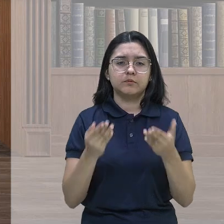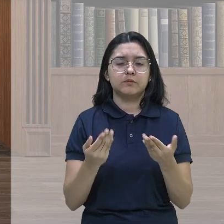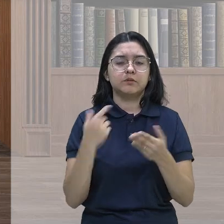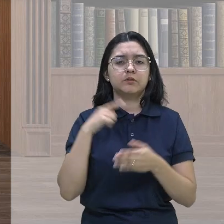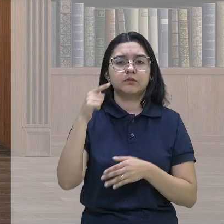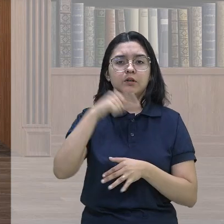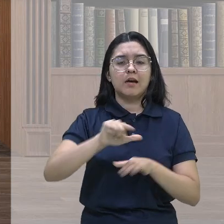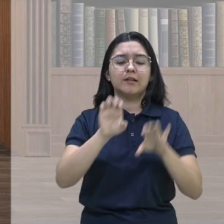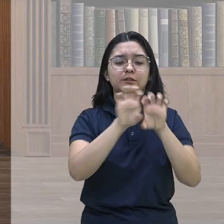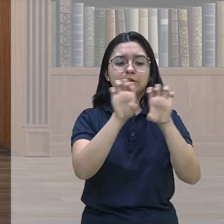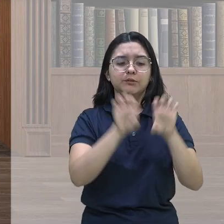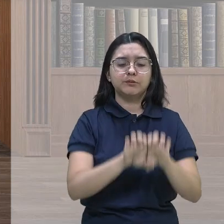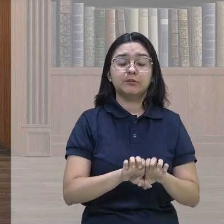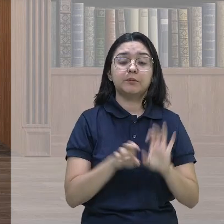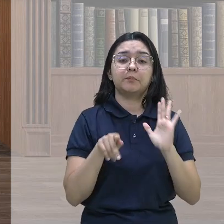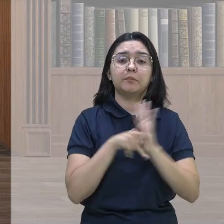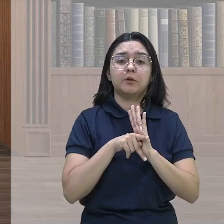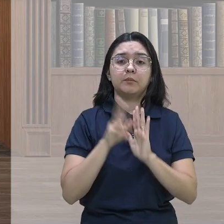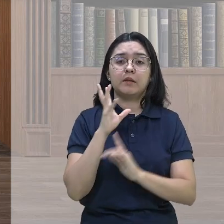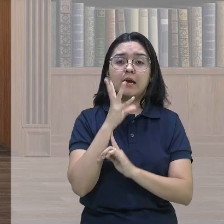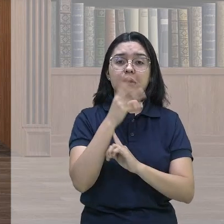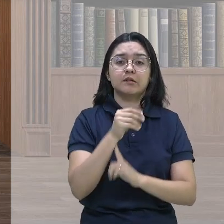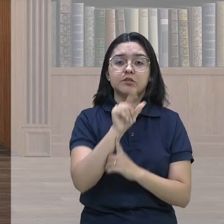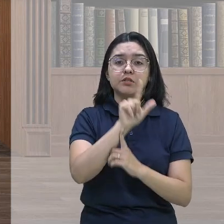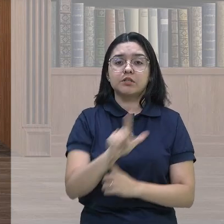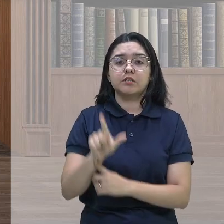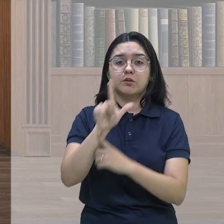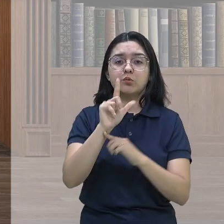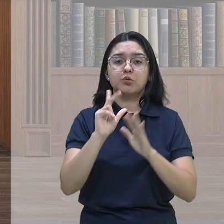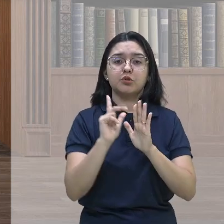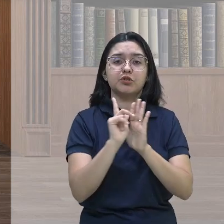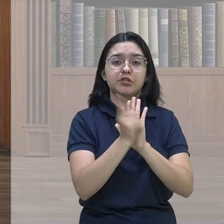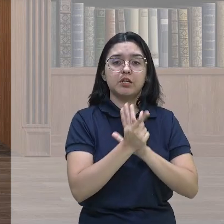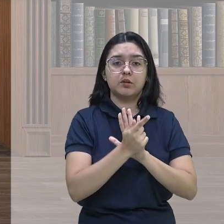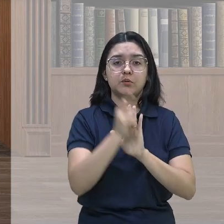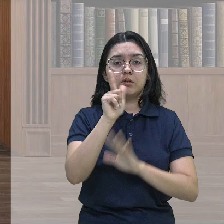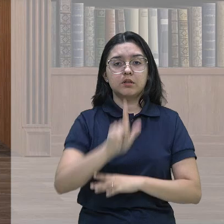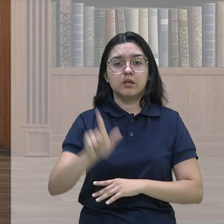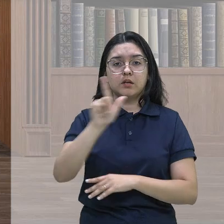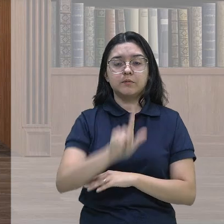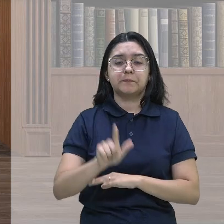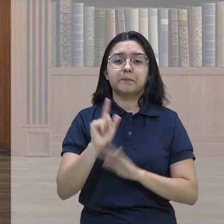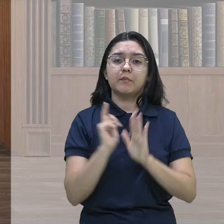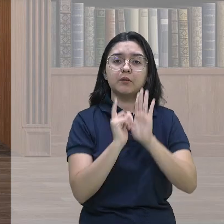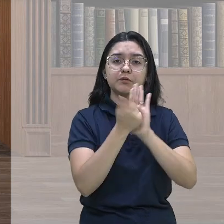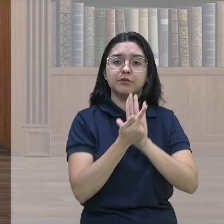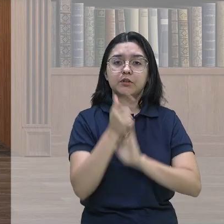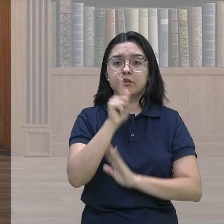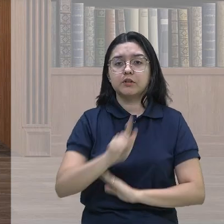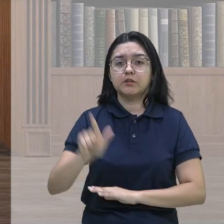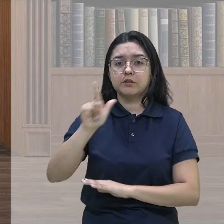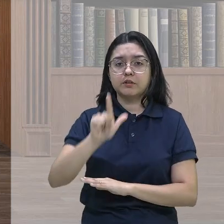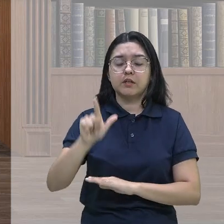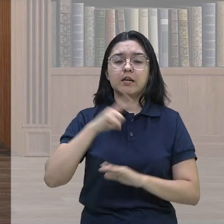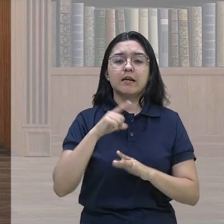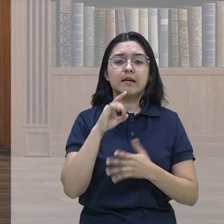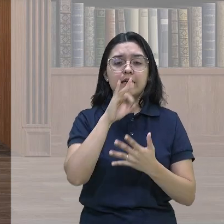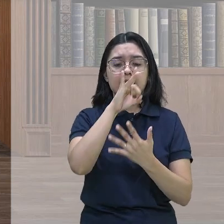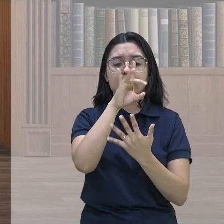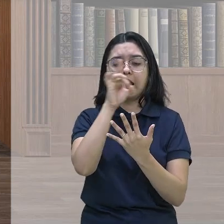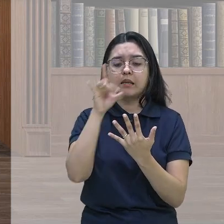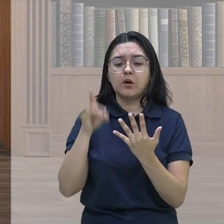questão da estrutura na arte literária, nos gêneros literários. Os gêneros literários, cada um vai ter